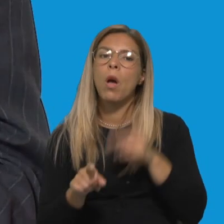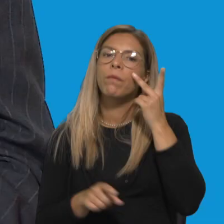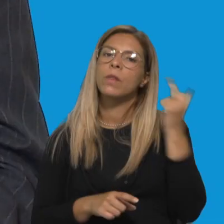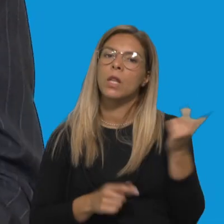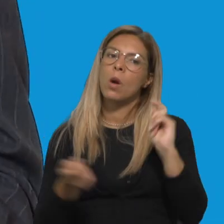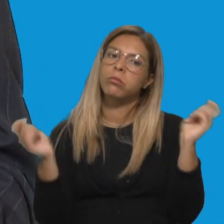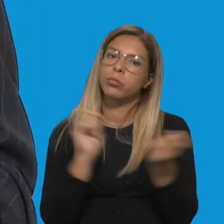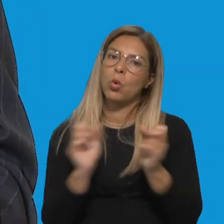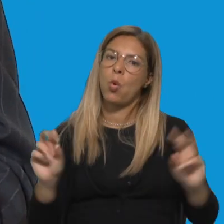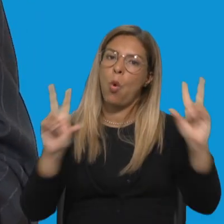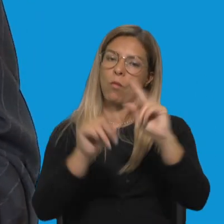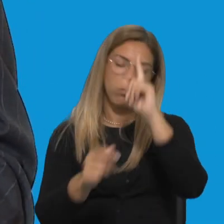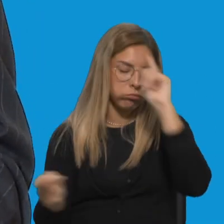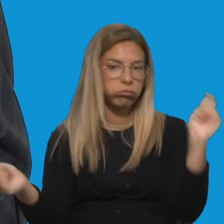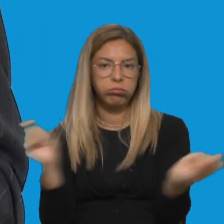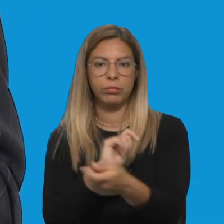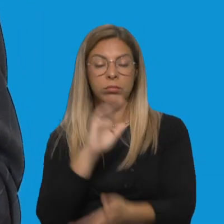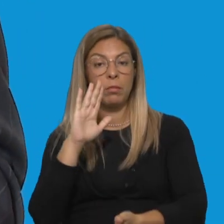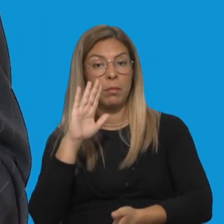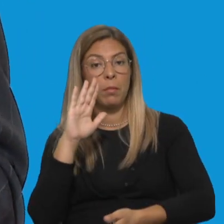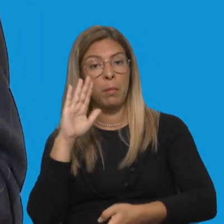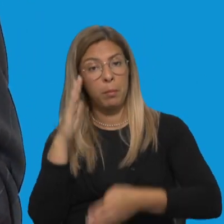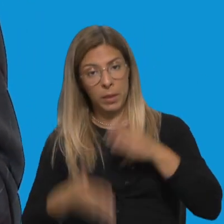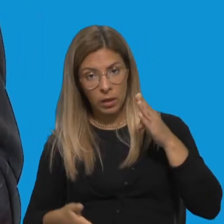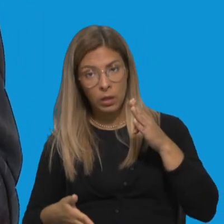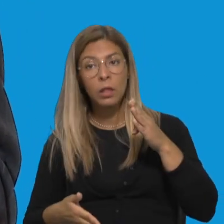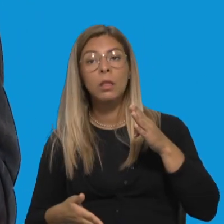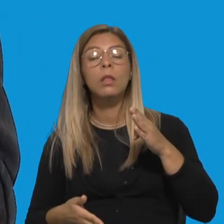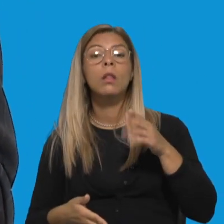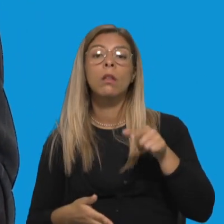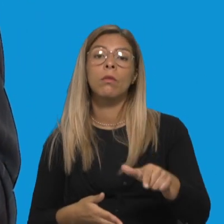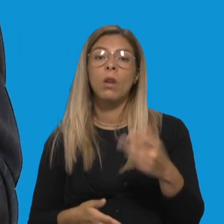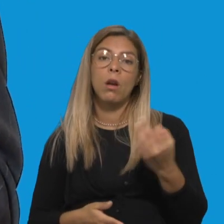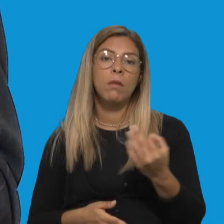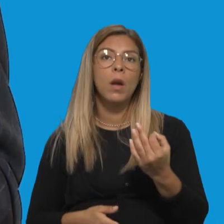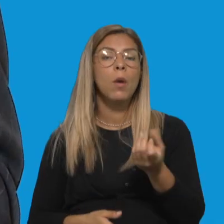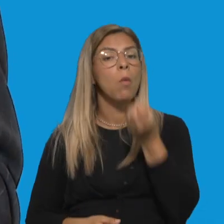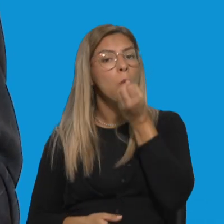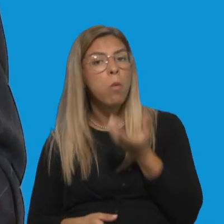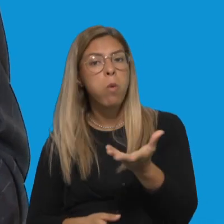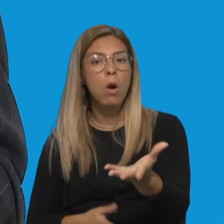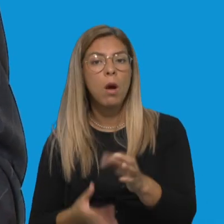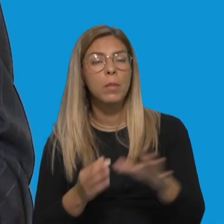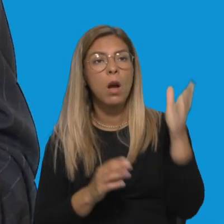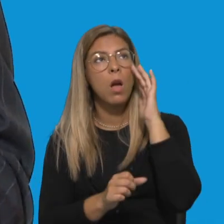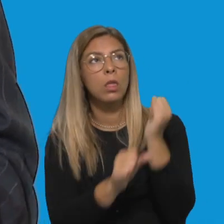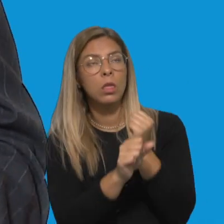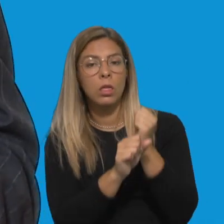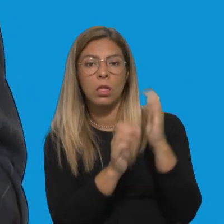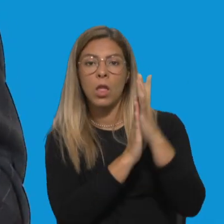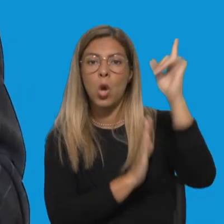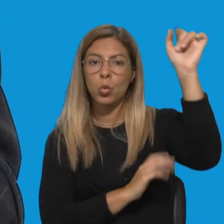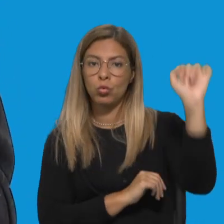mudança radical. Como no início é através do sopro da ação de Deus que a